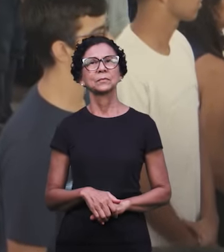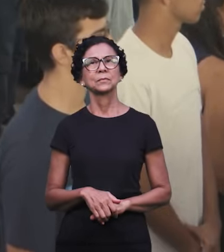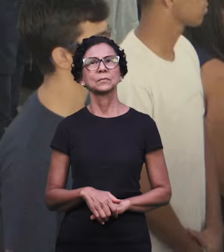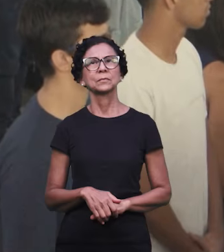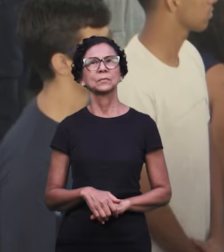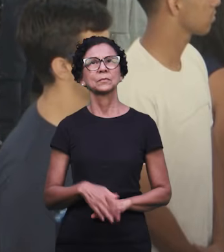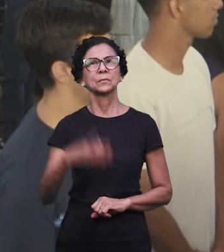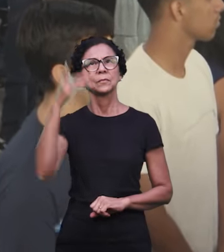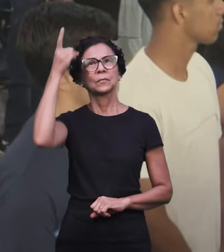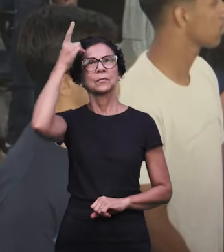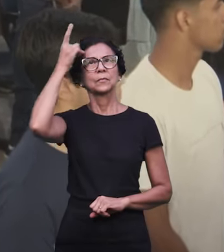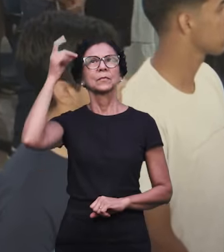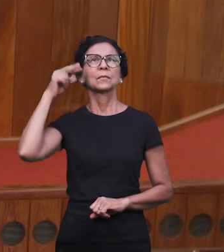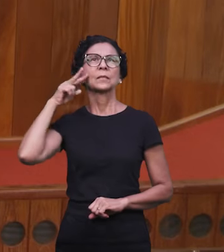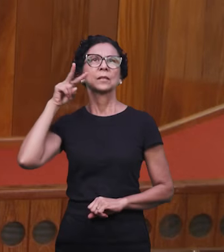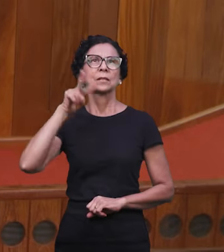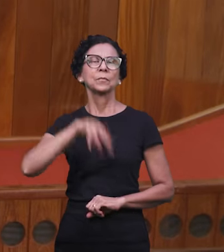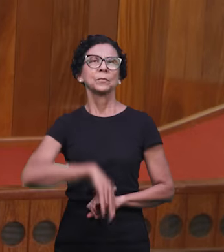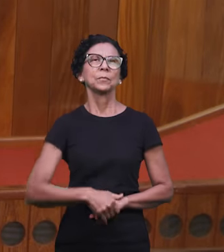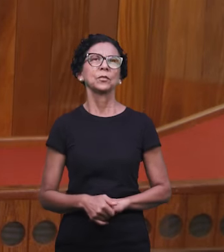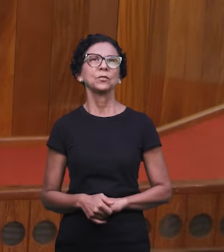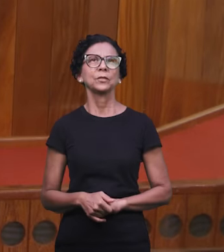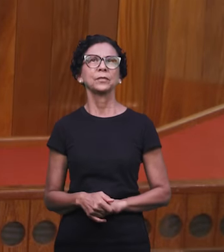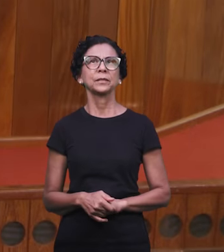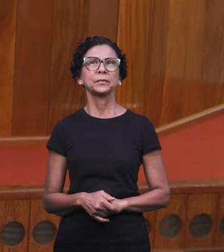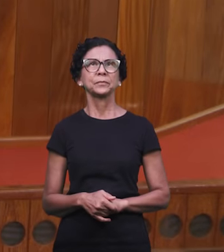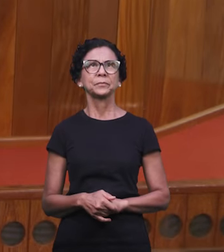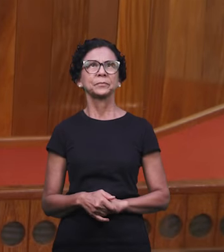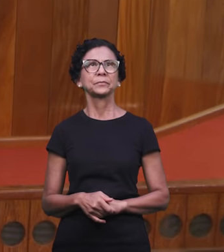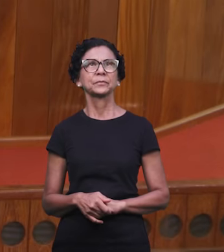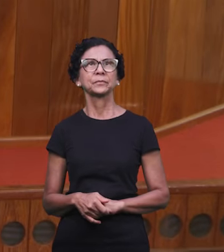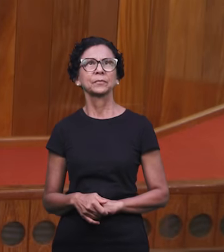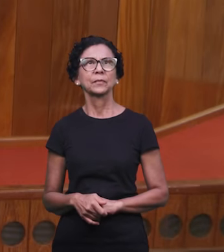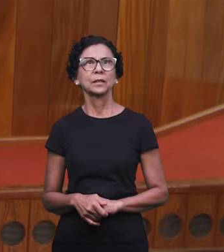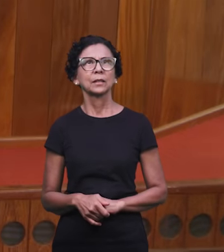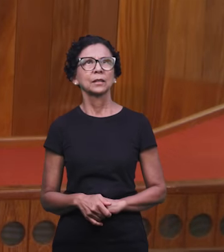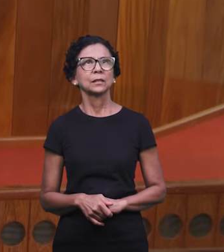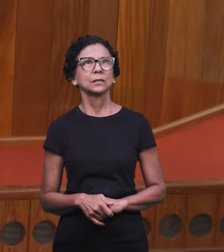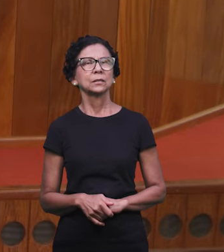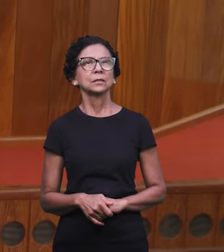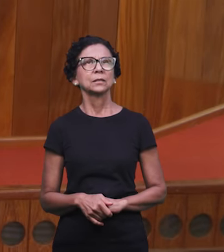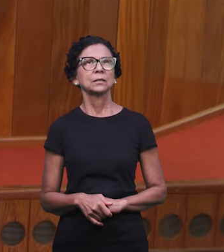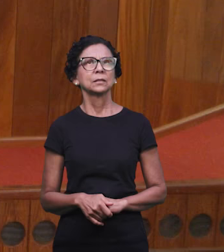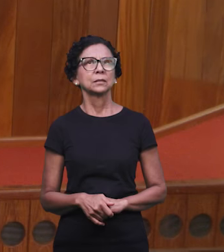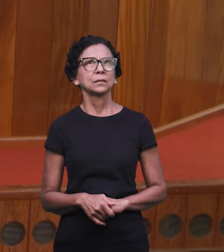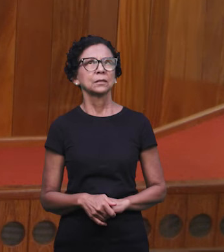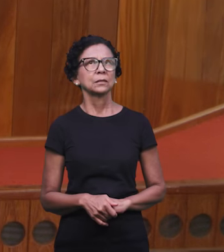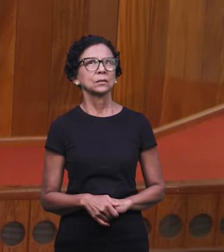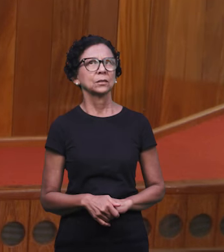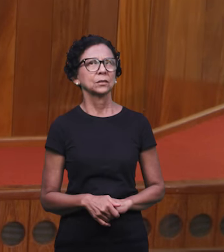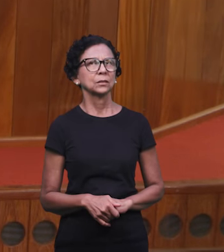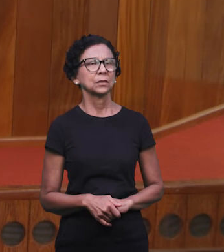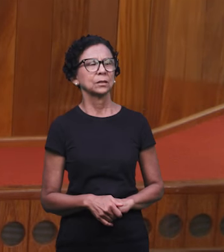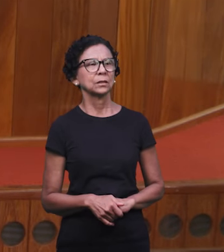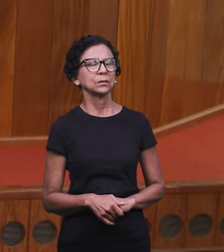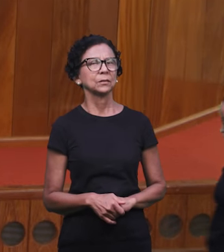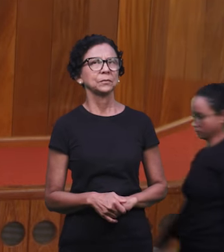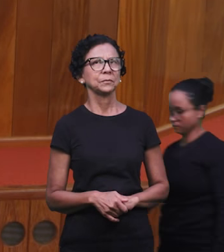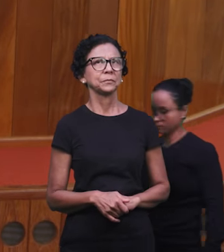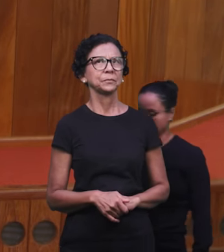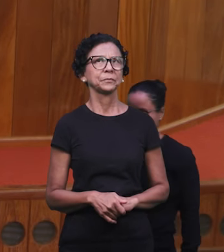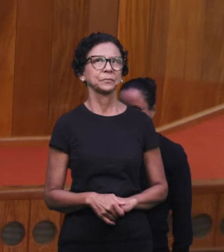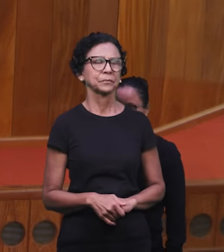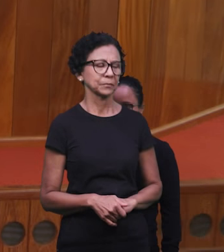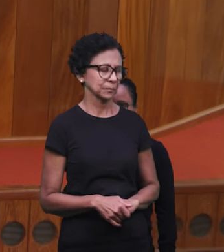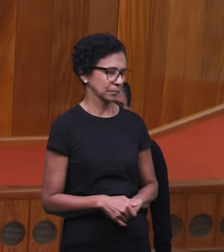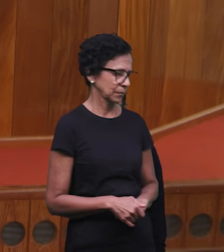Há uma visão que o senhor mostrou ao pastor Luiz Eugênio. Uma visão que 30% da visão se mostrava de